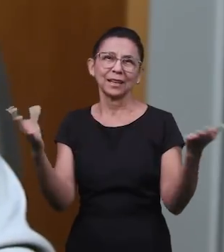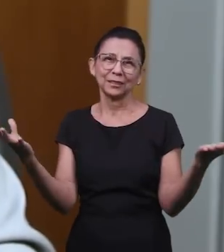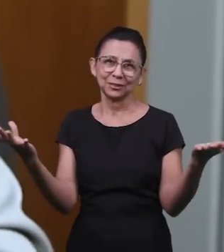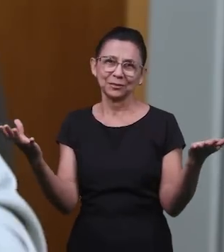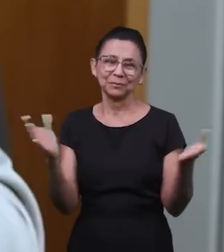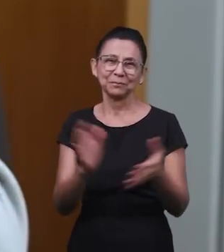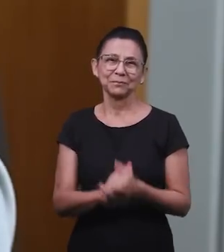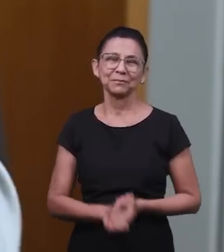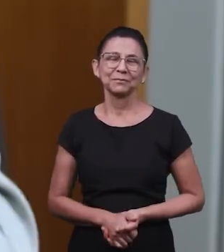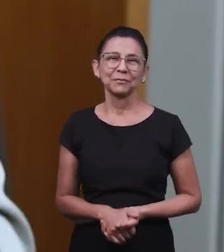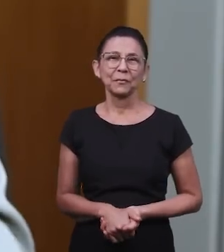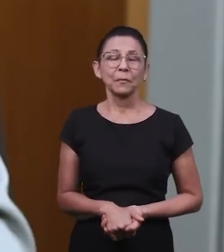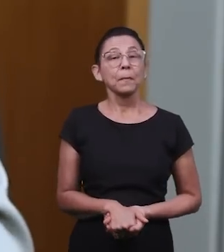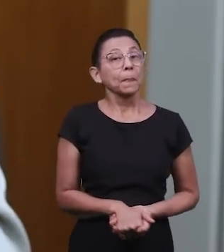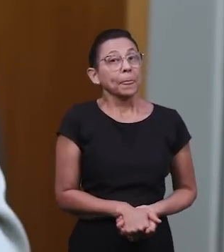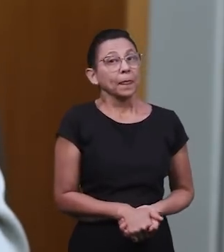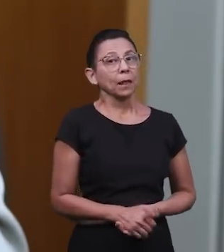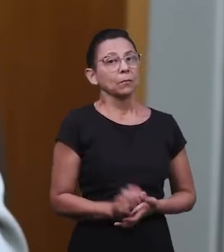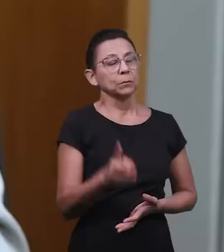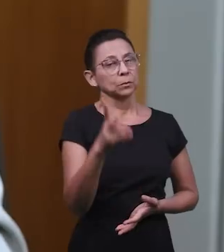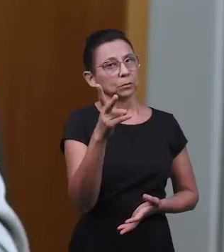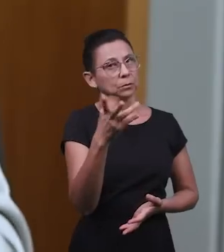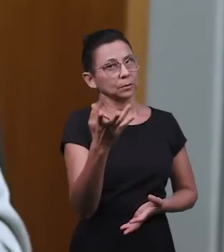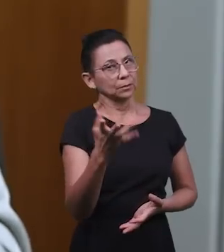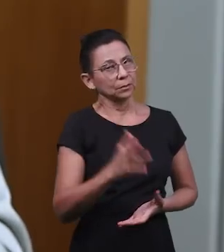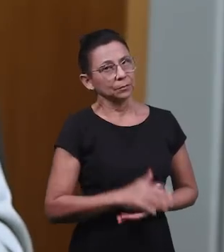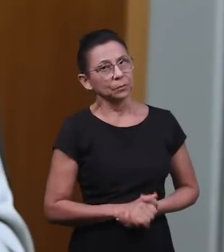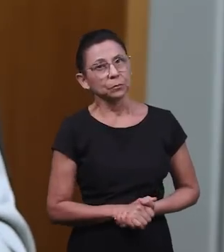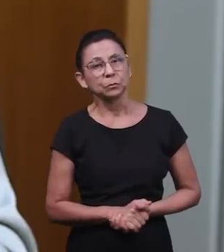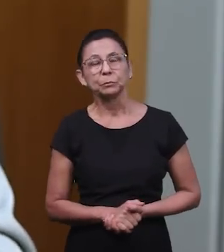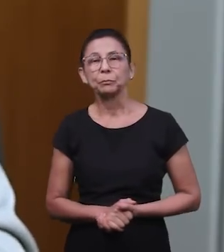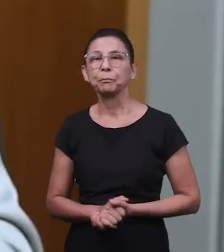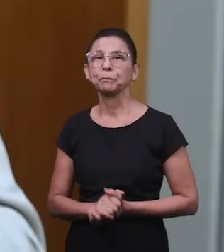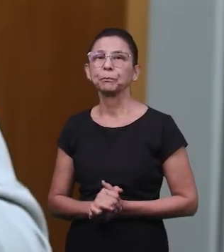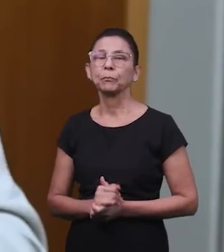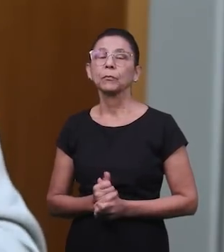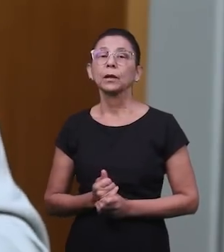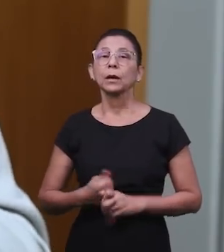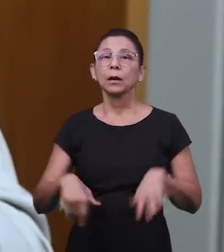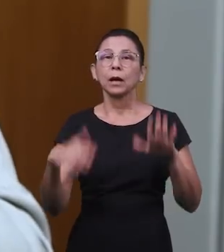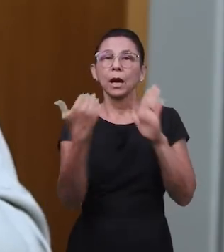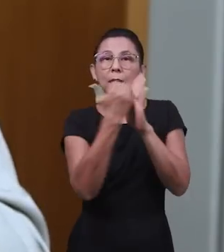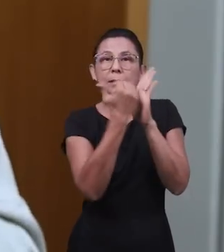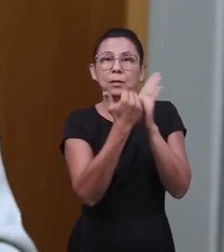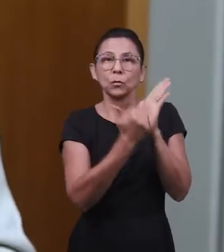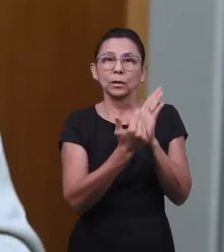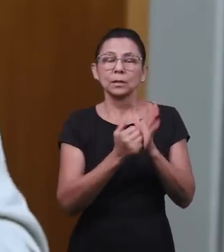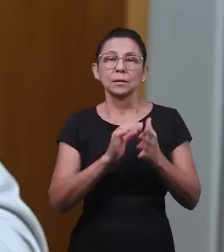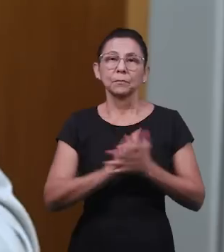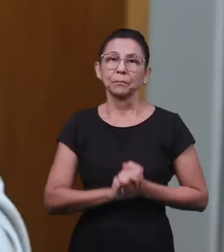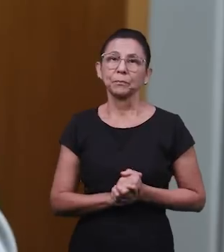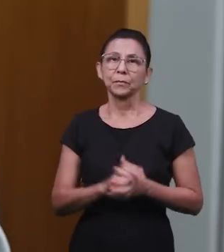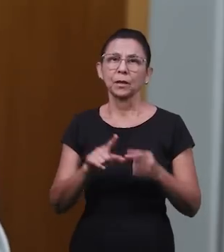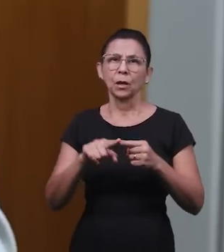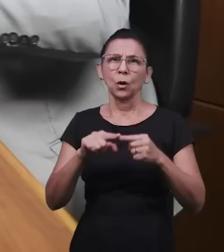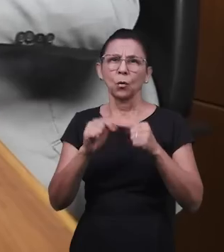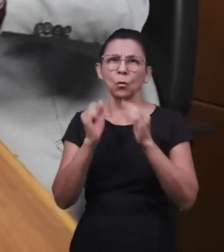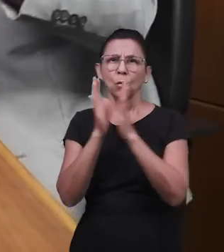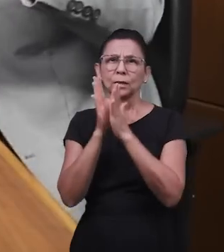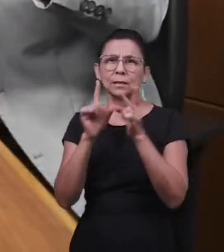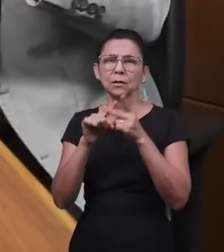sua família. E nós estamos numa sequência, onde nós estamos falando sobre oração, confissão, mágoa e